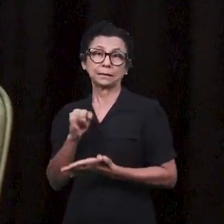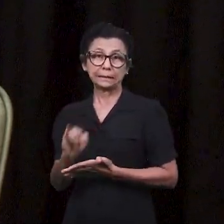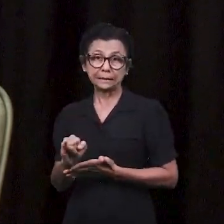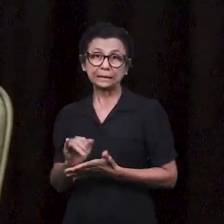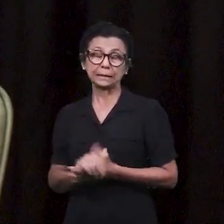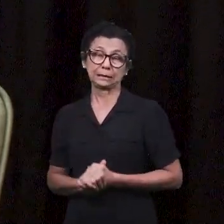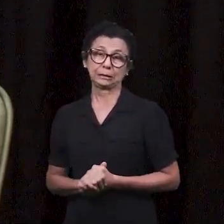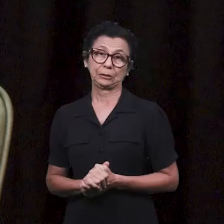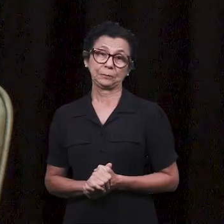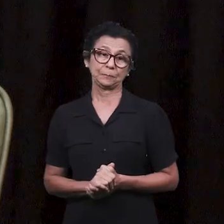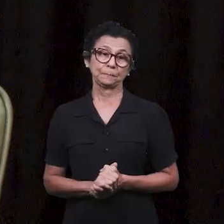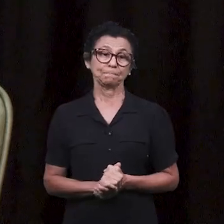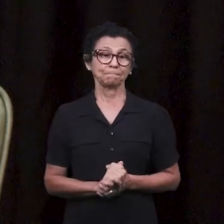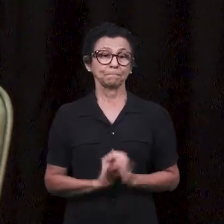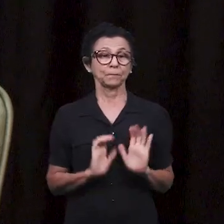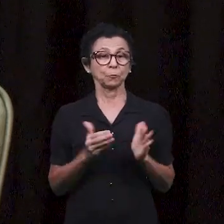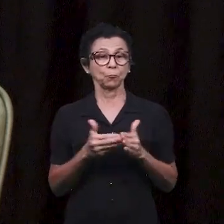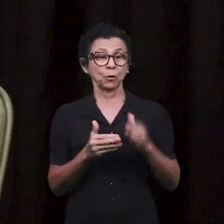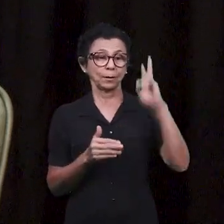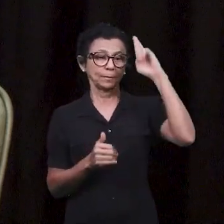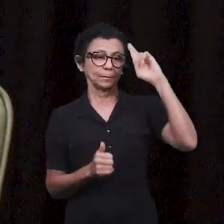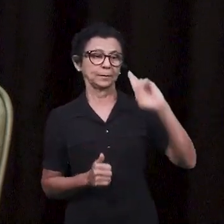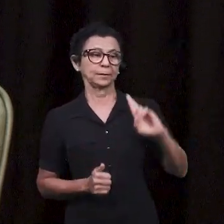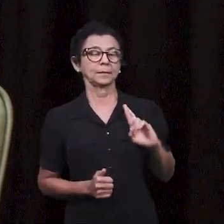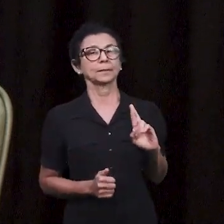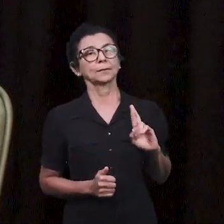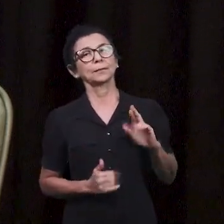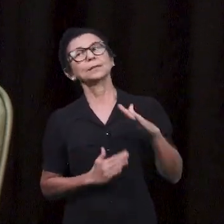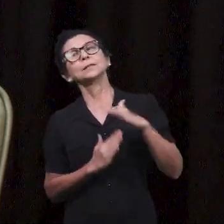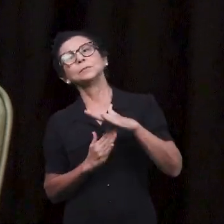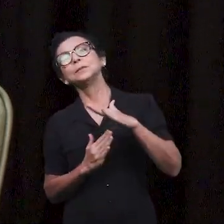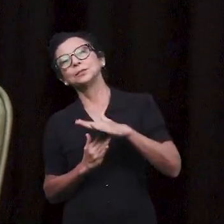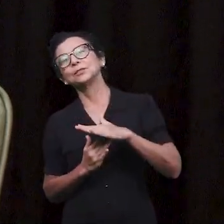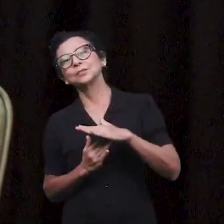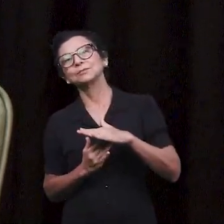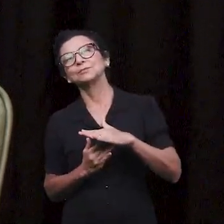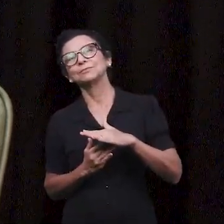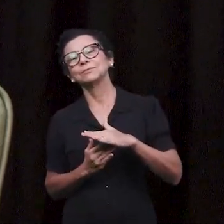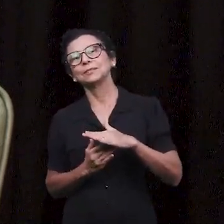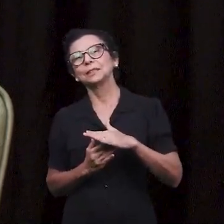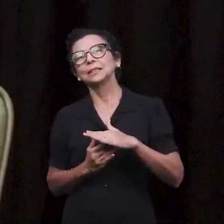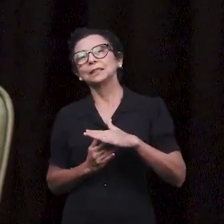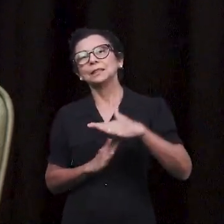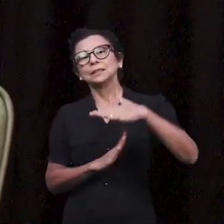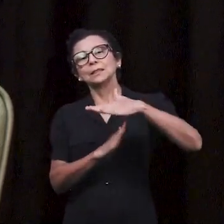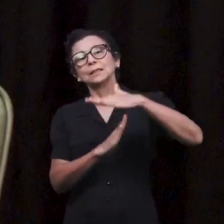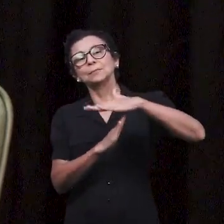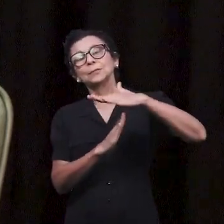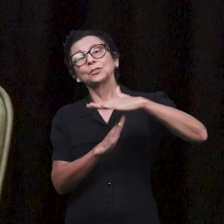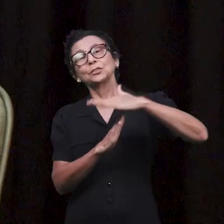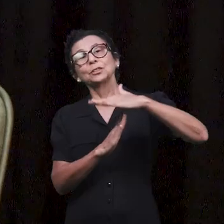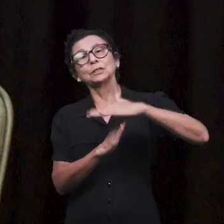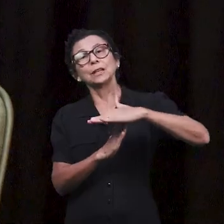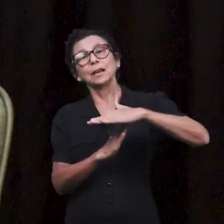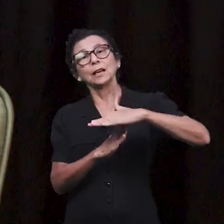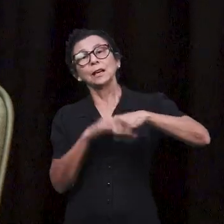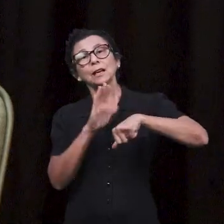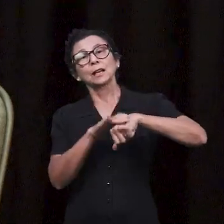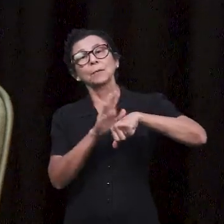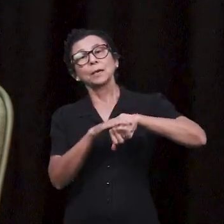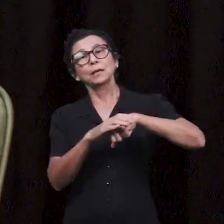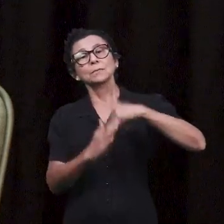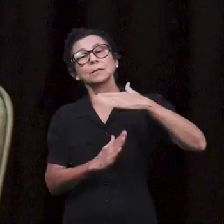buscar dentro daquilo que é racional, nós encontramos limitação. Tanto que a razão é limitada em si